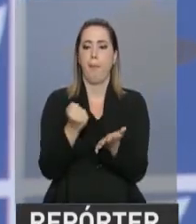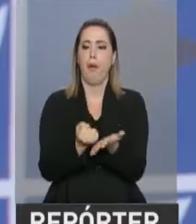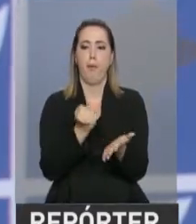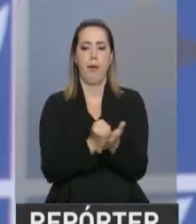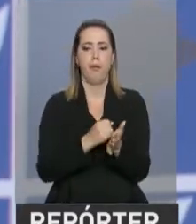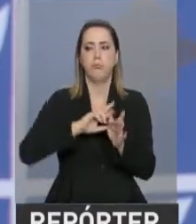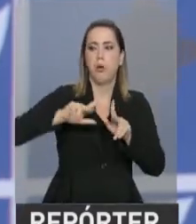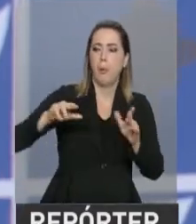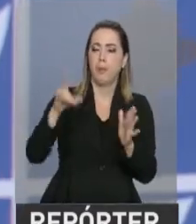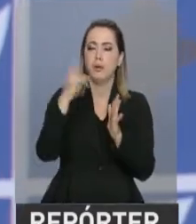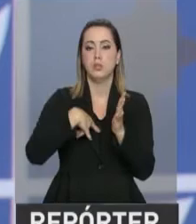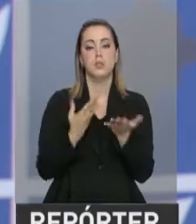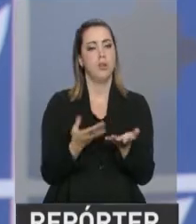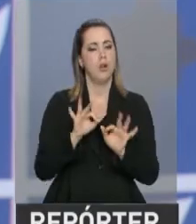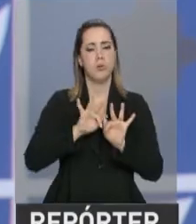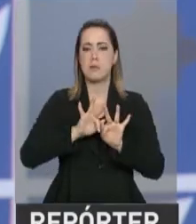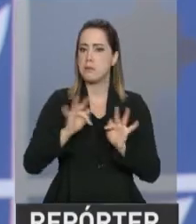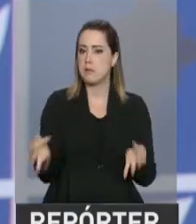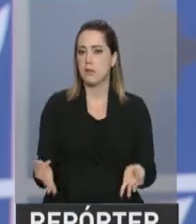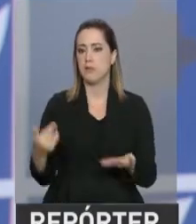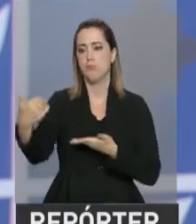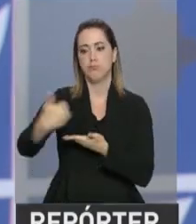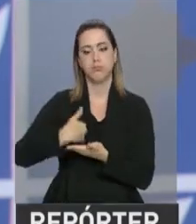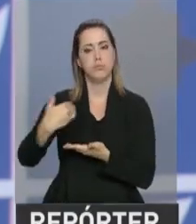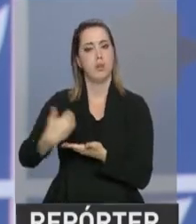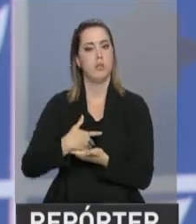vistos para este país e outros países que não tenham risco migratório do brasil